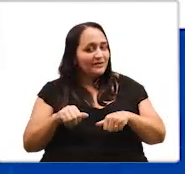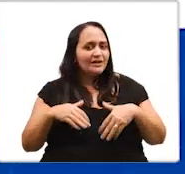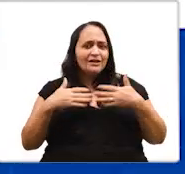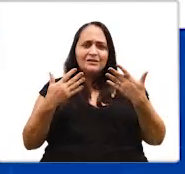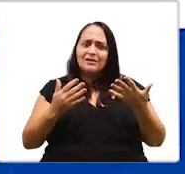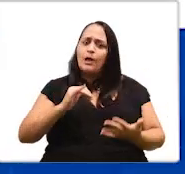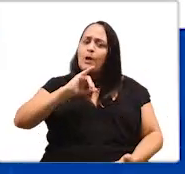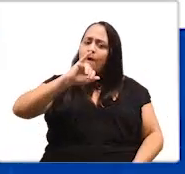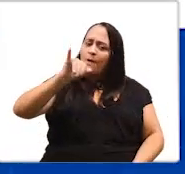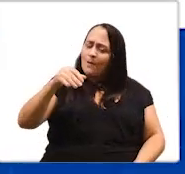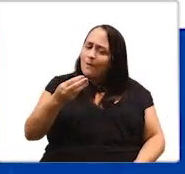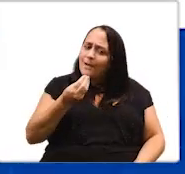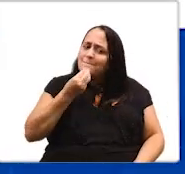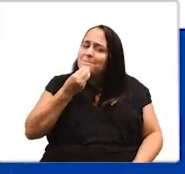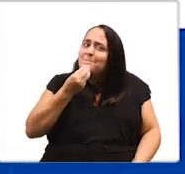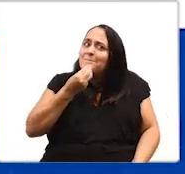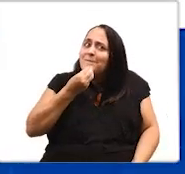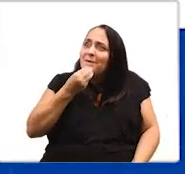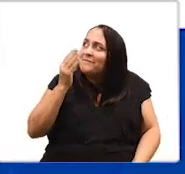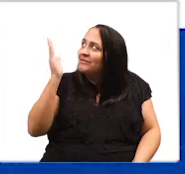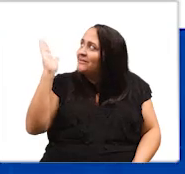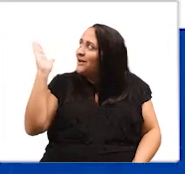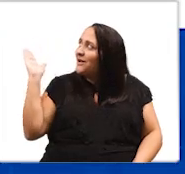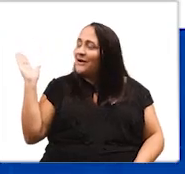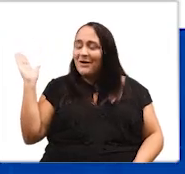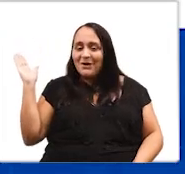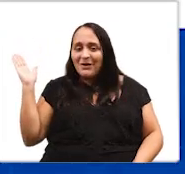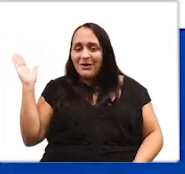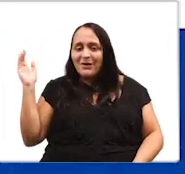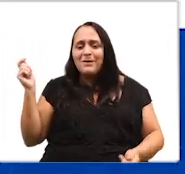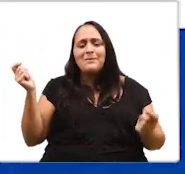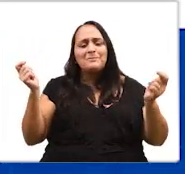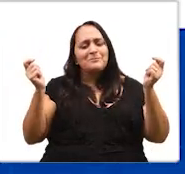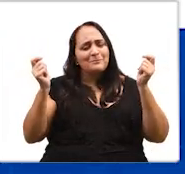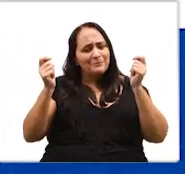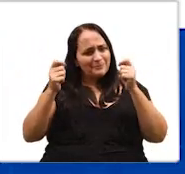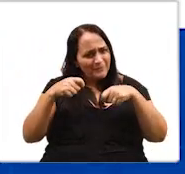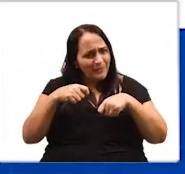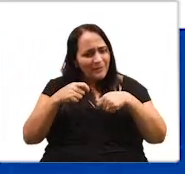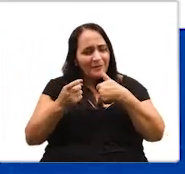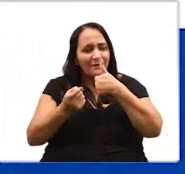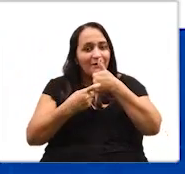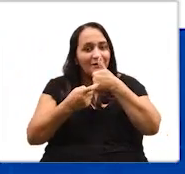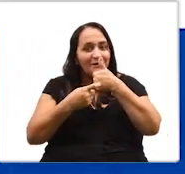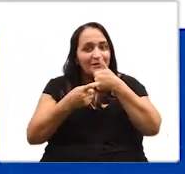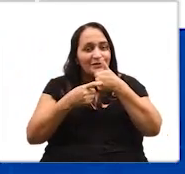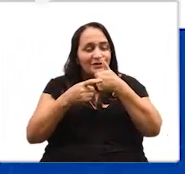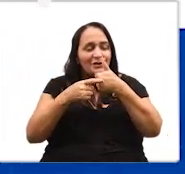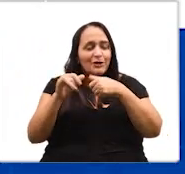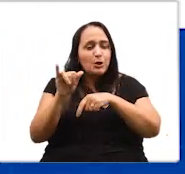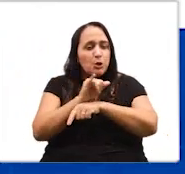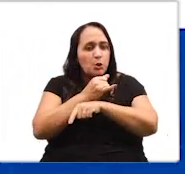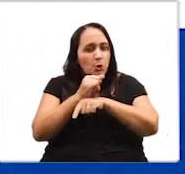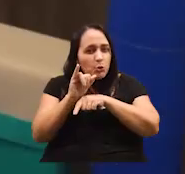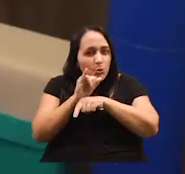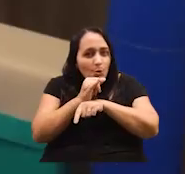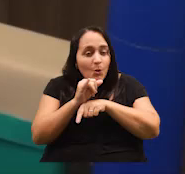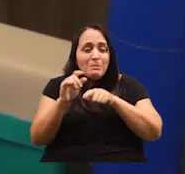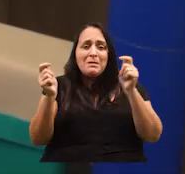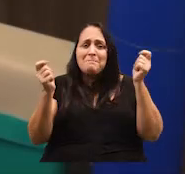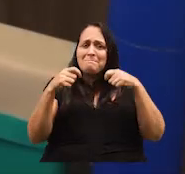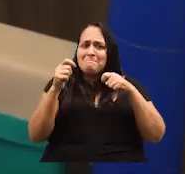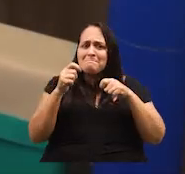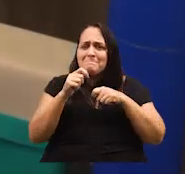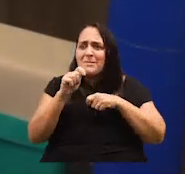esse conteúdo, também acessa lá na página da Secretaria de Educação no YouTube. Você pode ir pegar